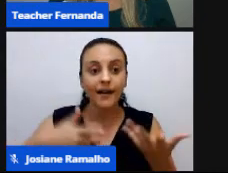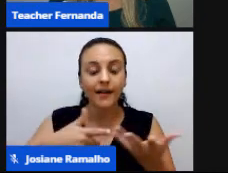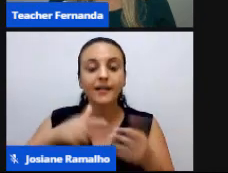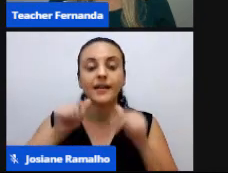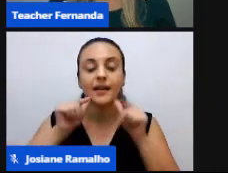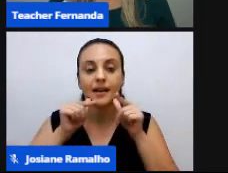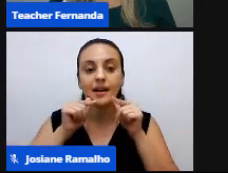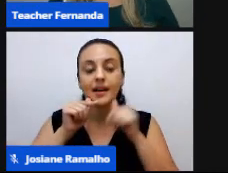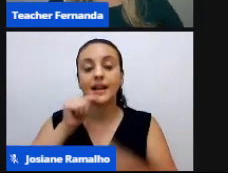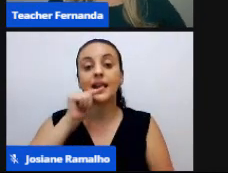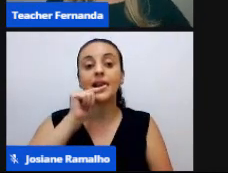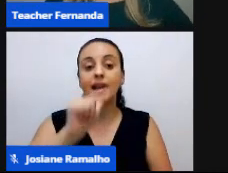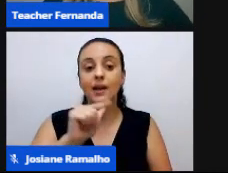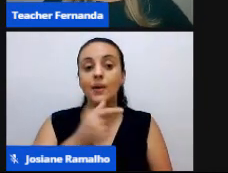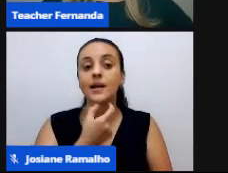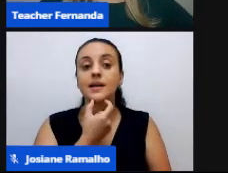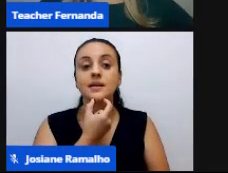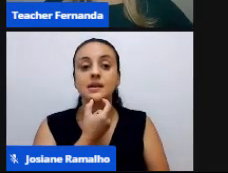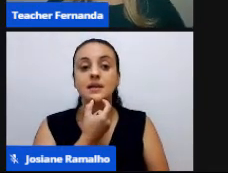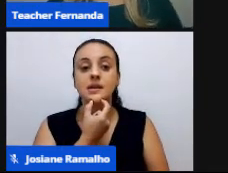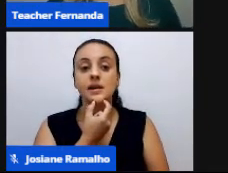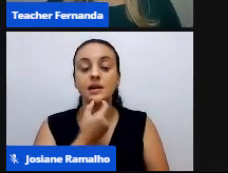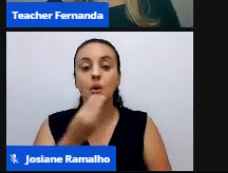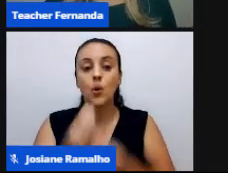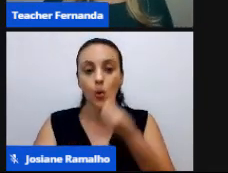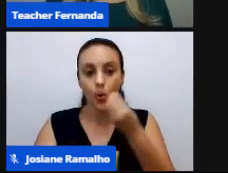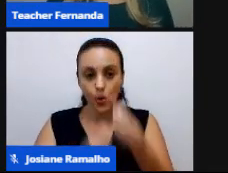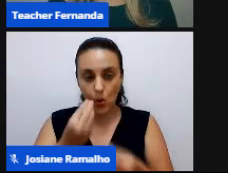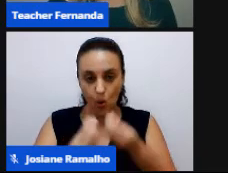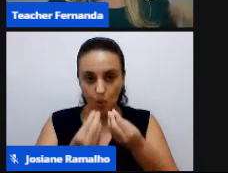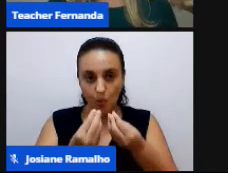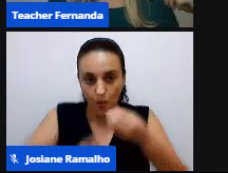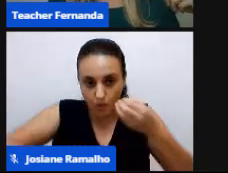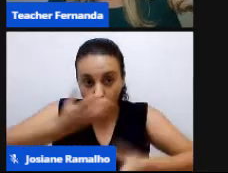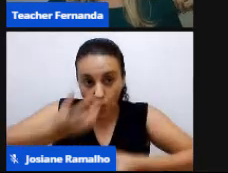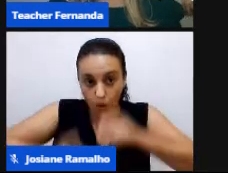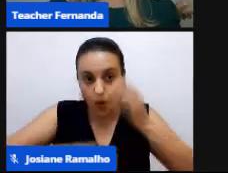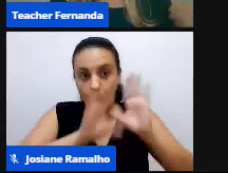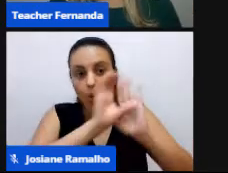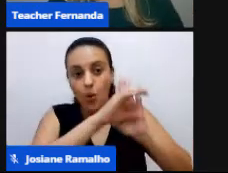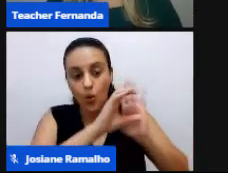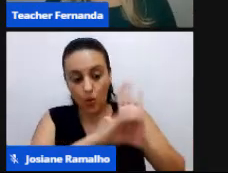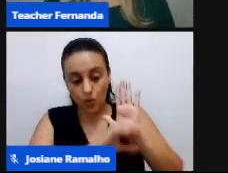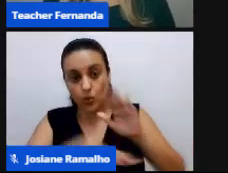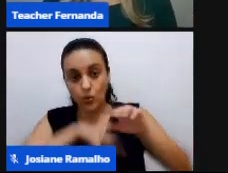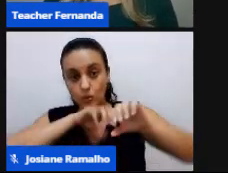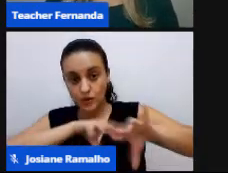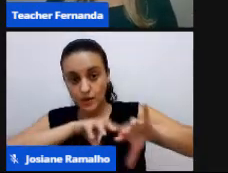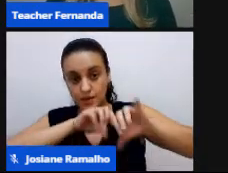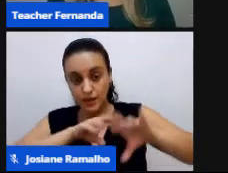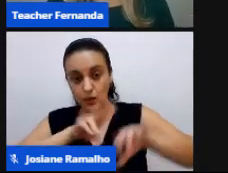língua inglesa. Como criar conteúdo educacional pelo Canva?